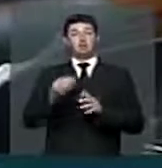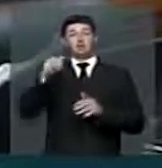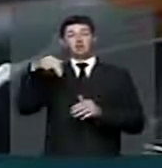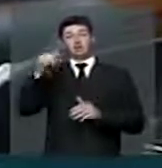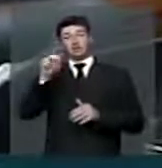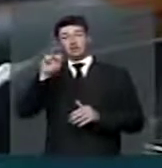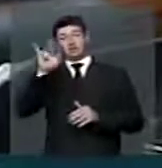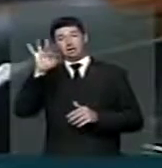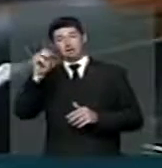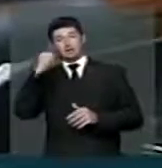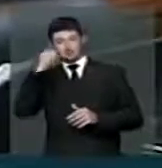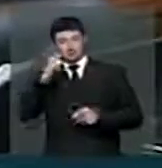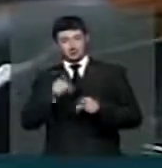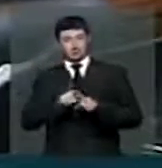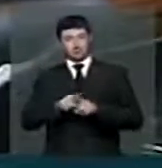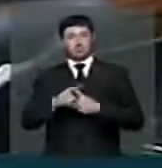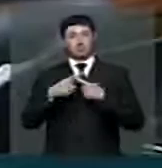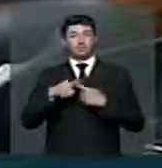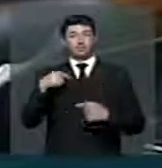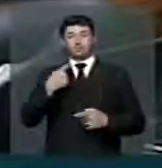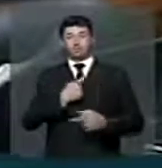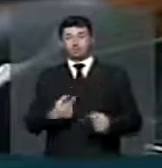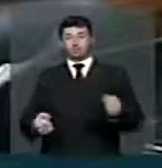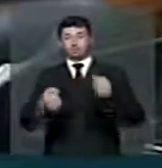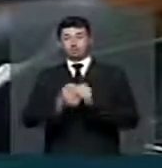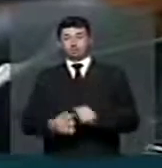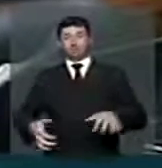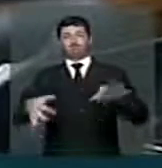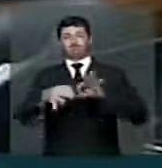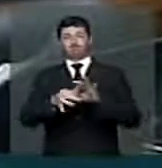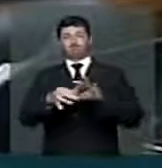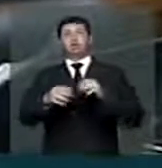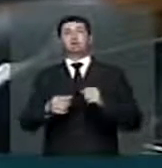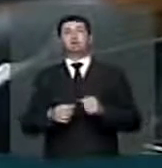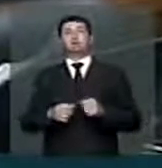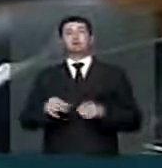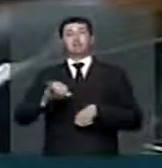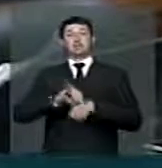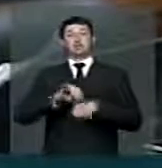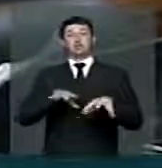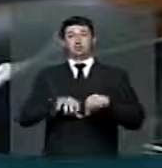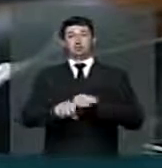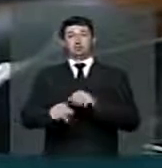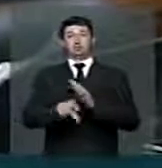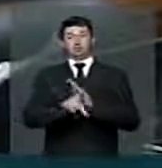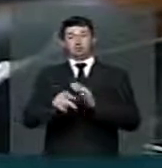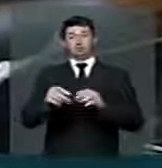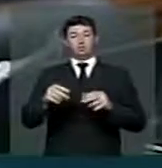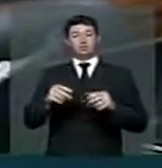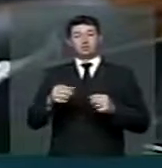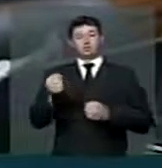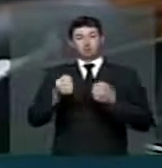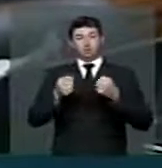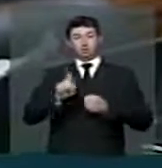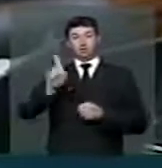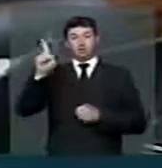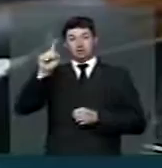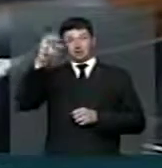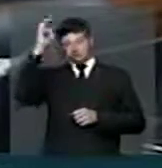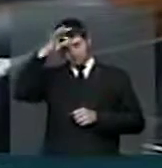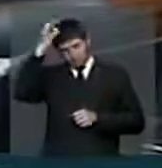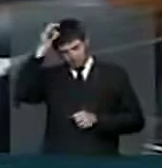Rita, quando nós, junto com as, com o Centro de Formação de Condutores lá no Espírito Santo,